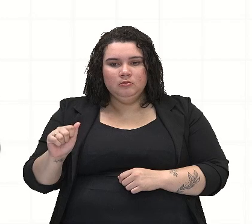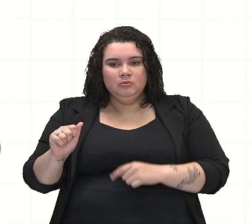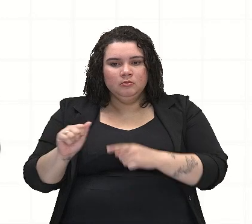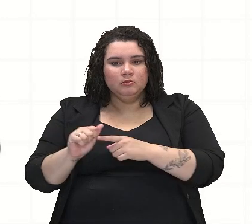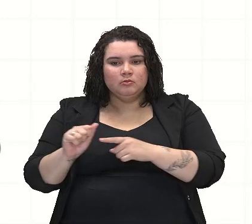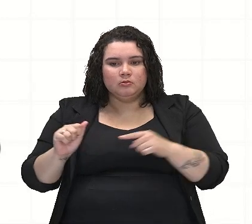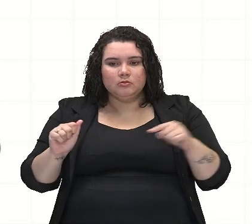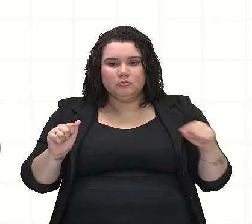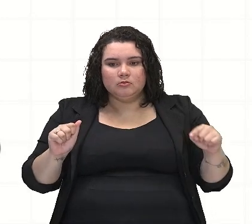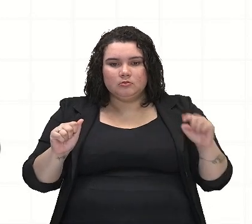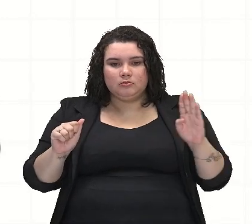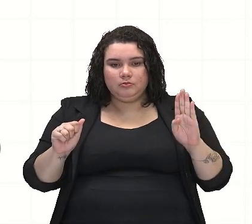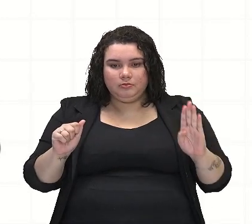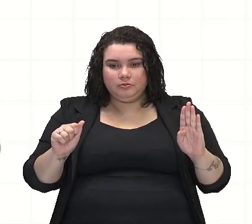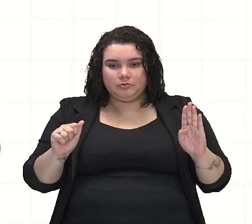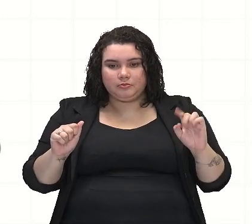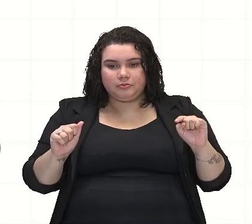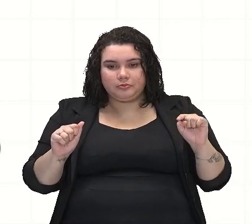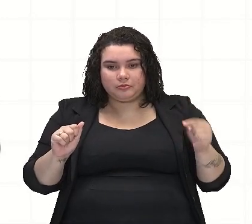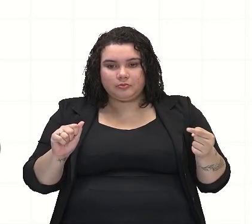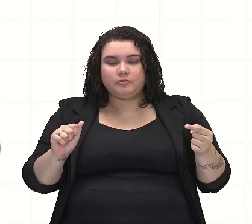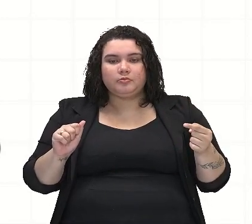né, o segmento AB